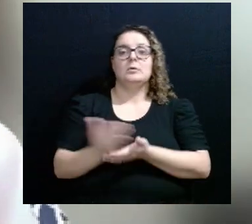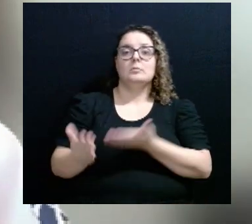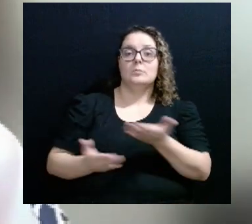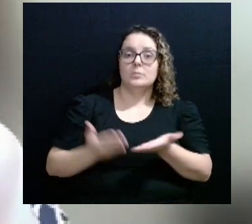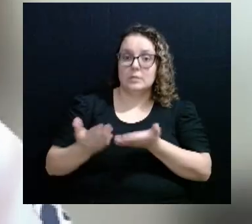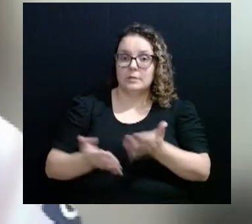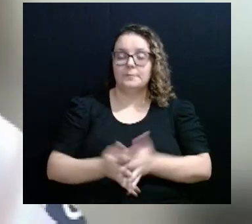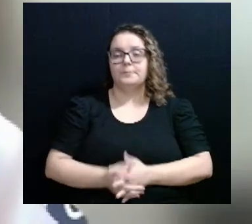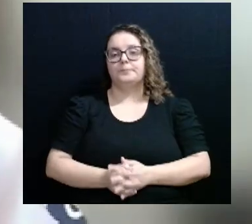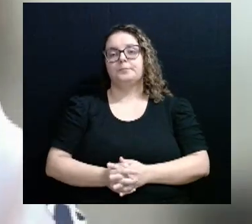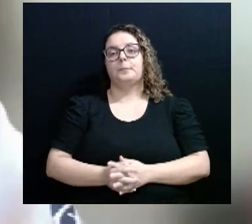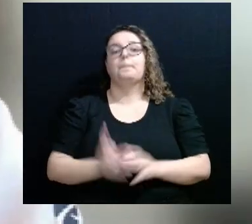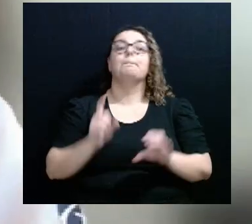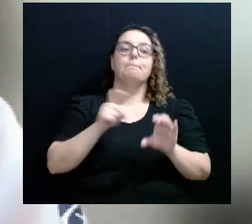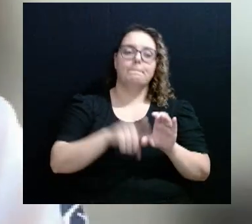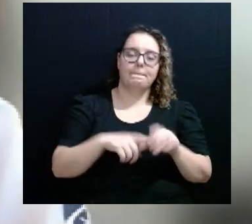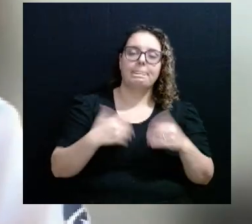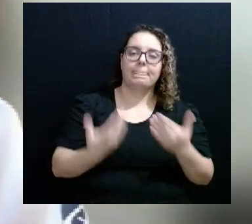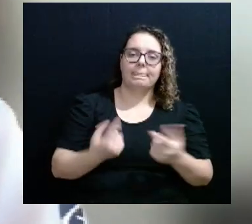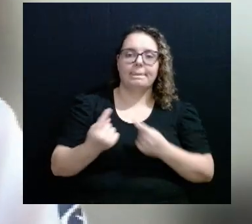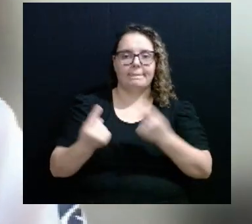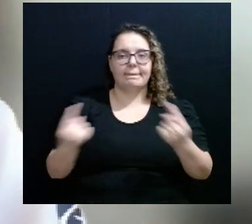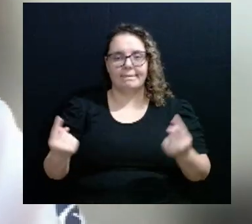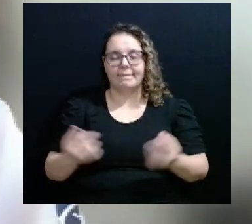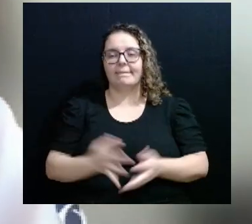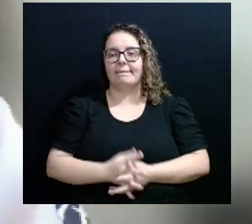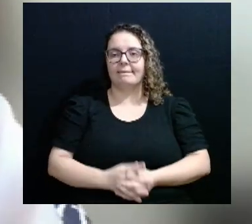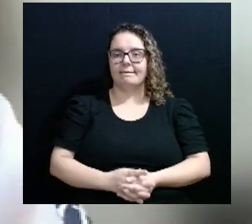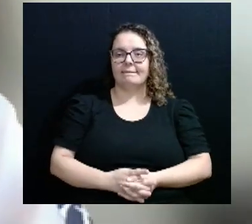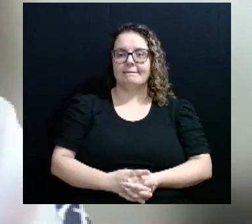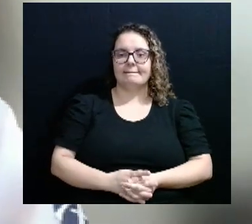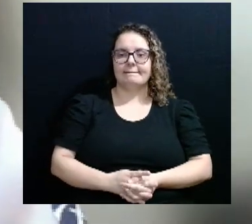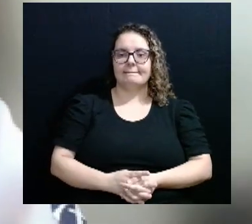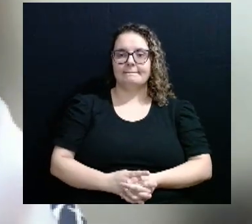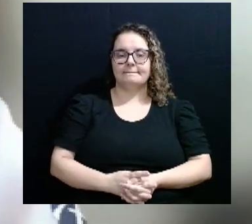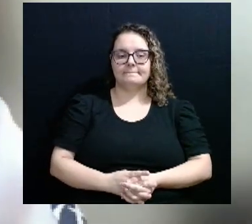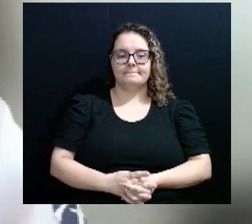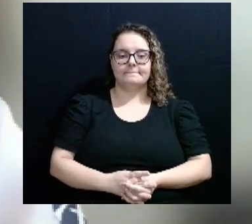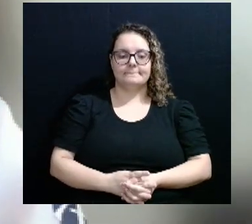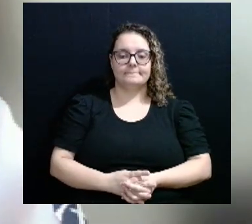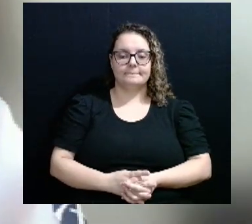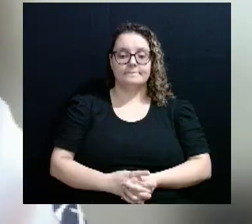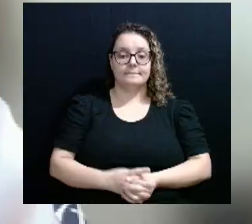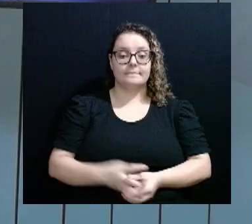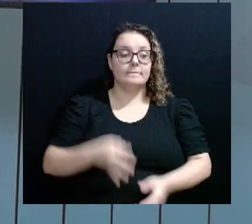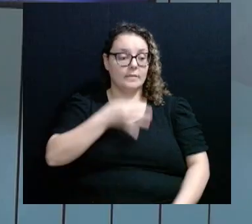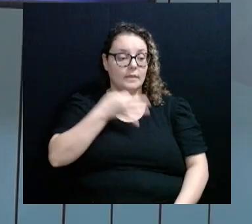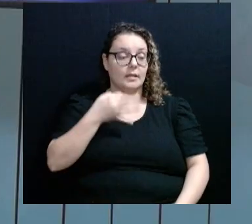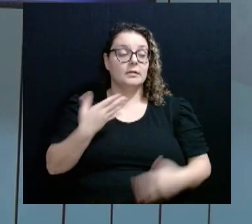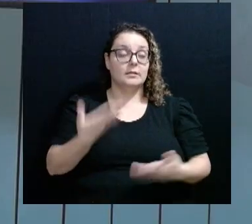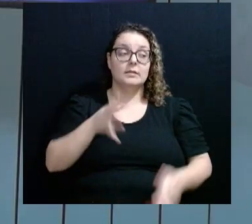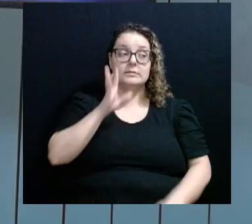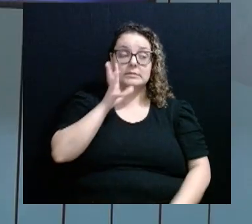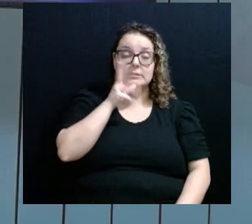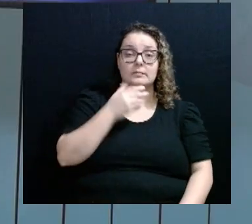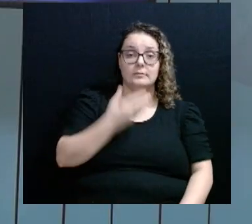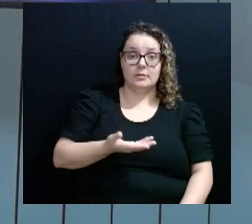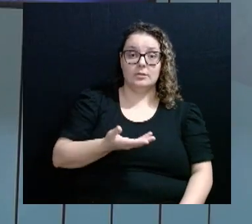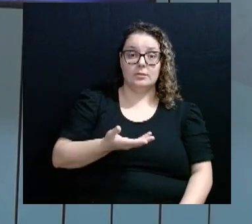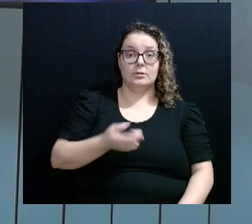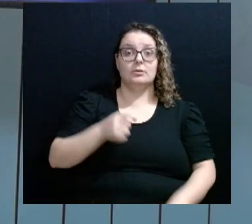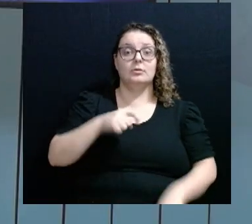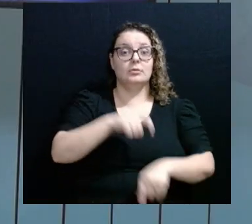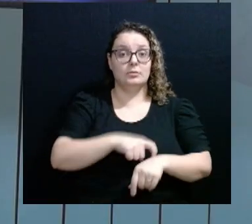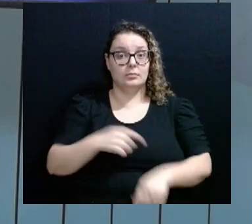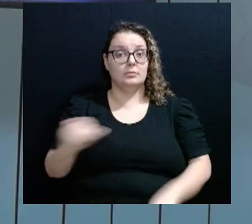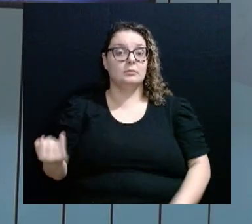segunda para começar o tratamento, isso depende muito de cada caso. Feito. E no caso dessa demora,